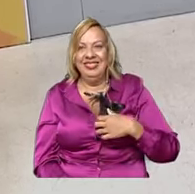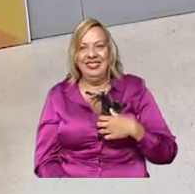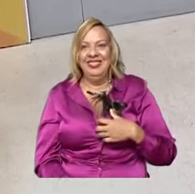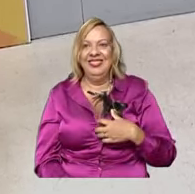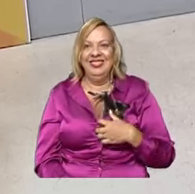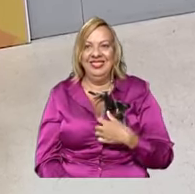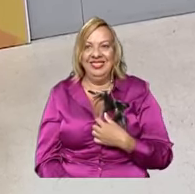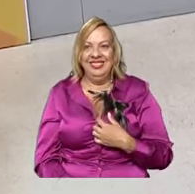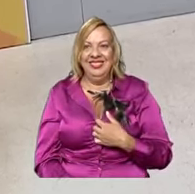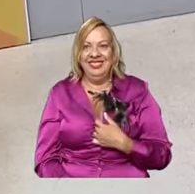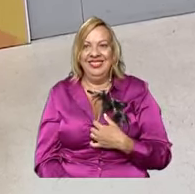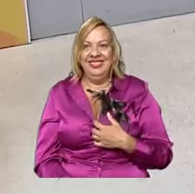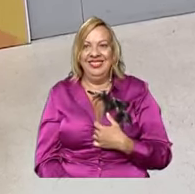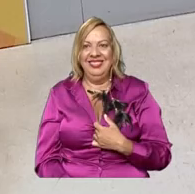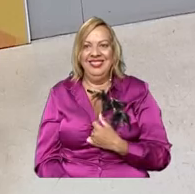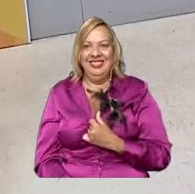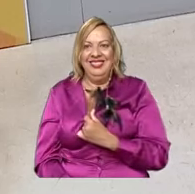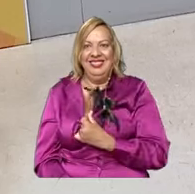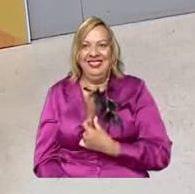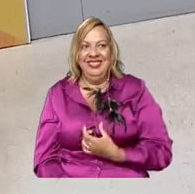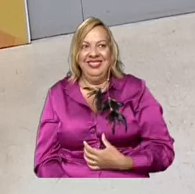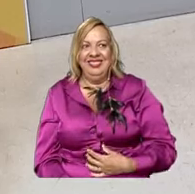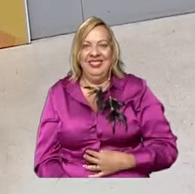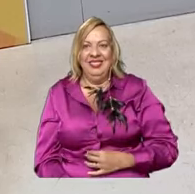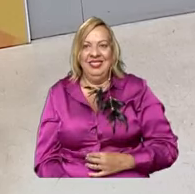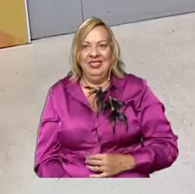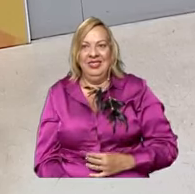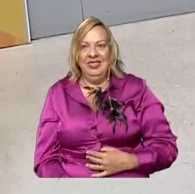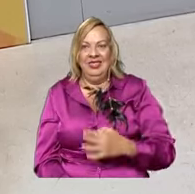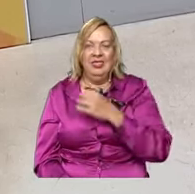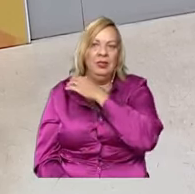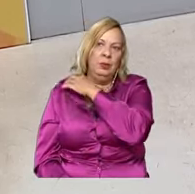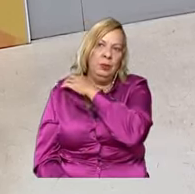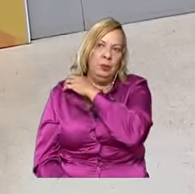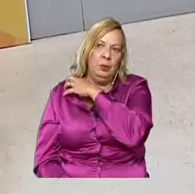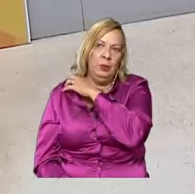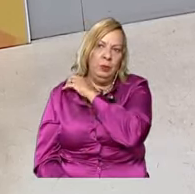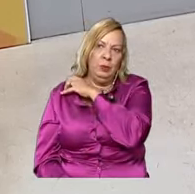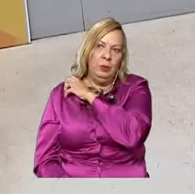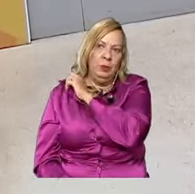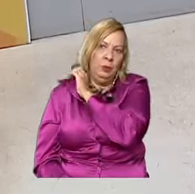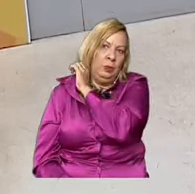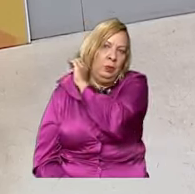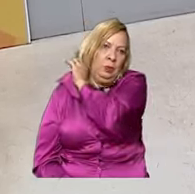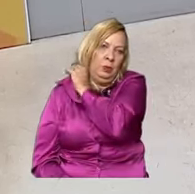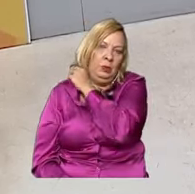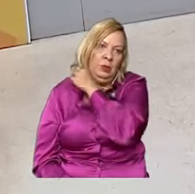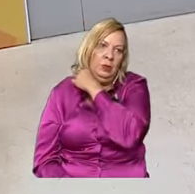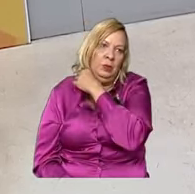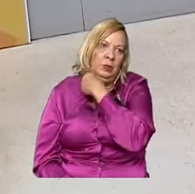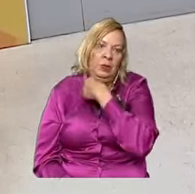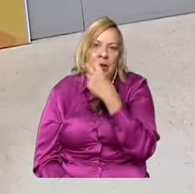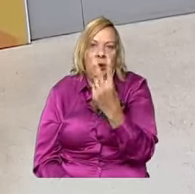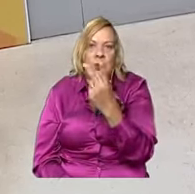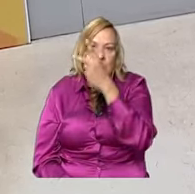Agora tem mais alguém na disputa, não decidiu, colocou uma disputa ali, temos dois candidatos ao primeiro prêmio.